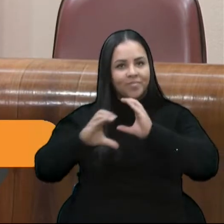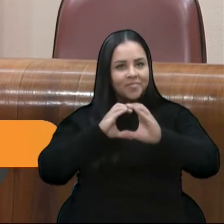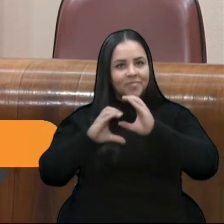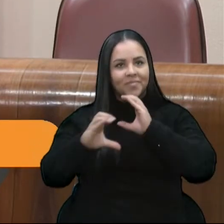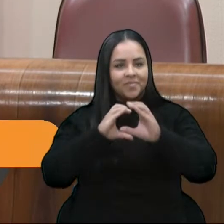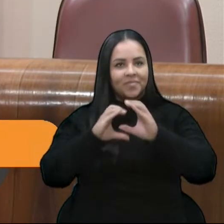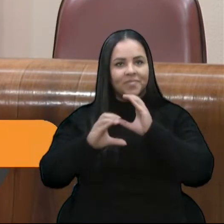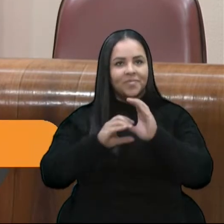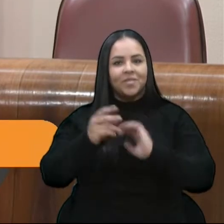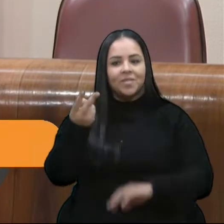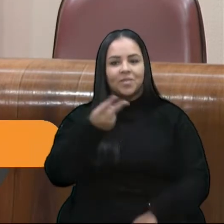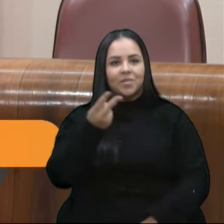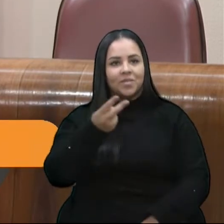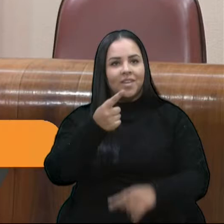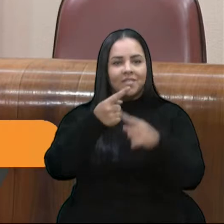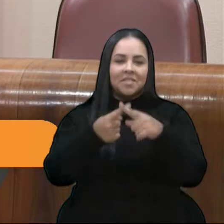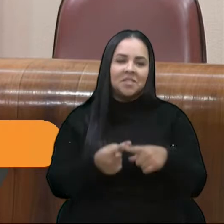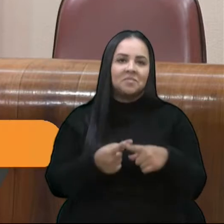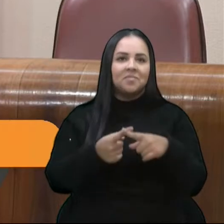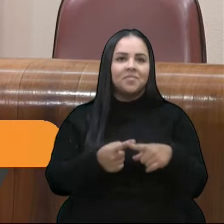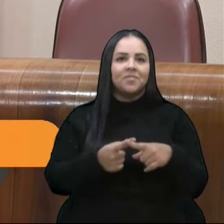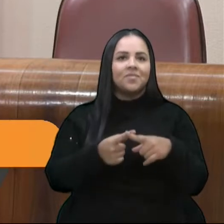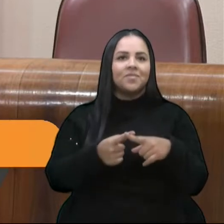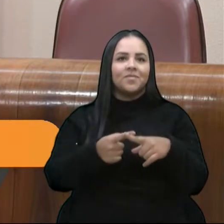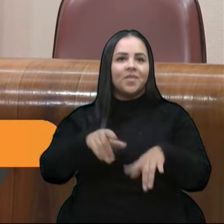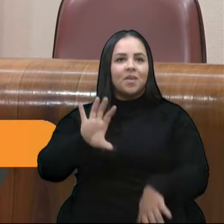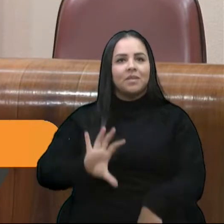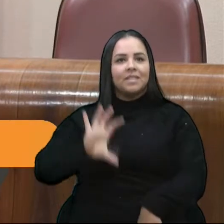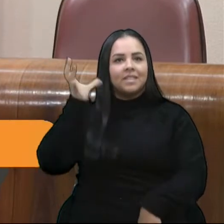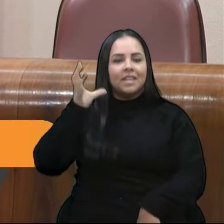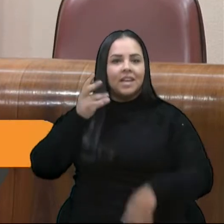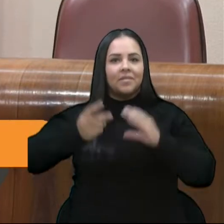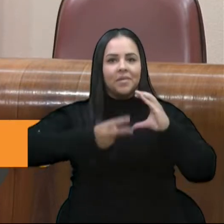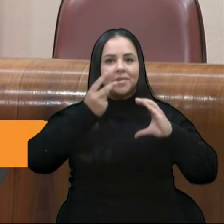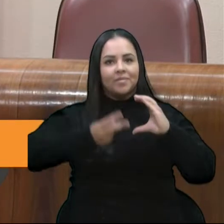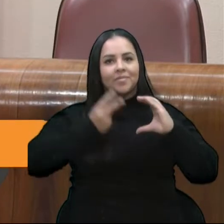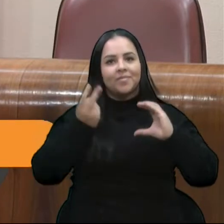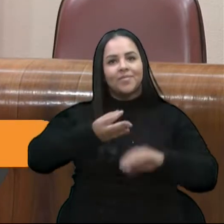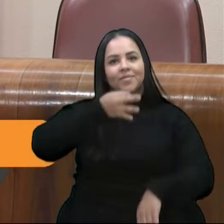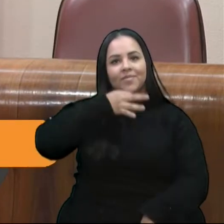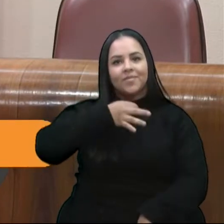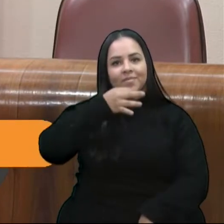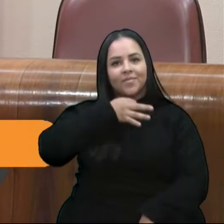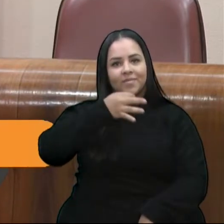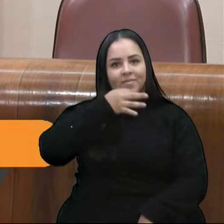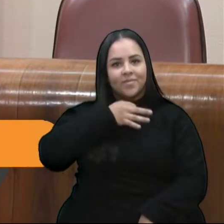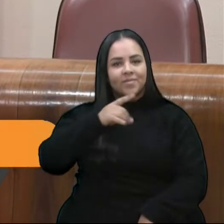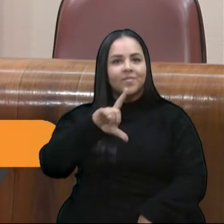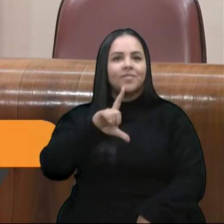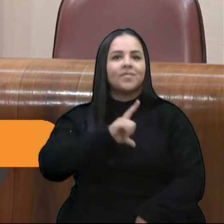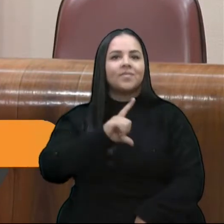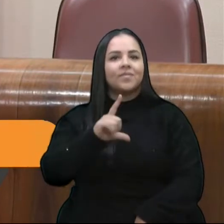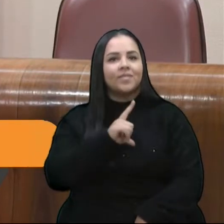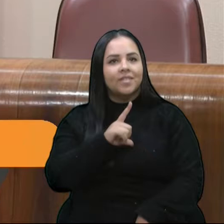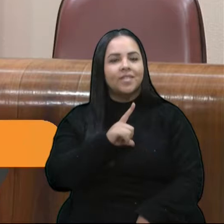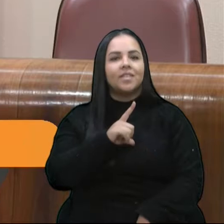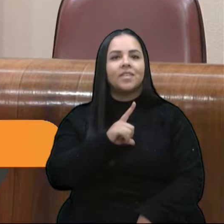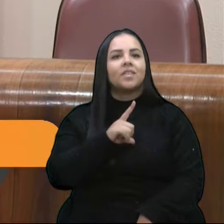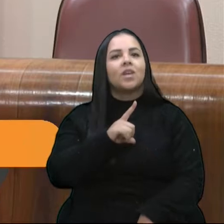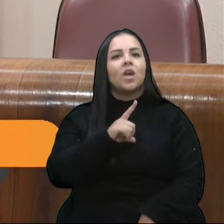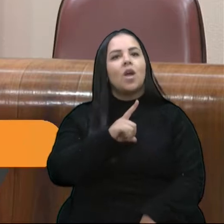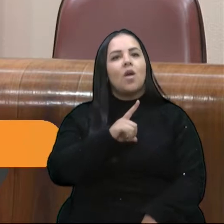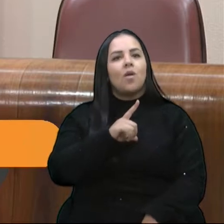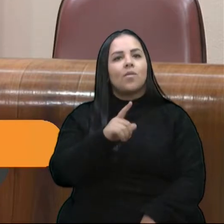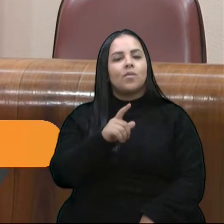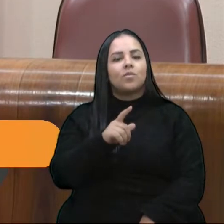sua segunda edição. Uma realização da Câmara de Vereadores de Caxias do Sul através da sua assessoria de